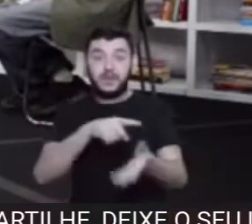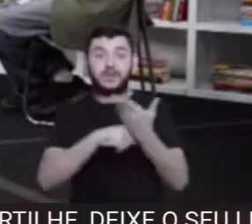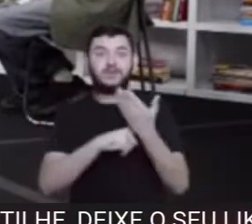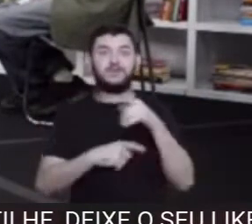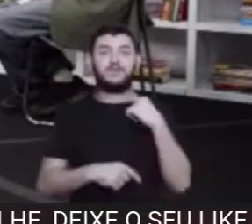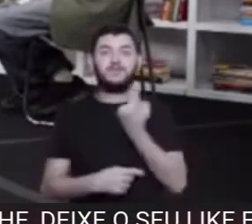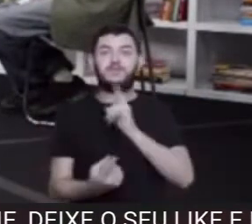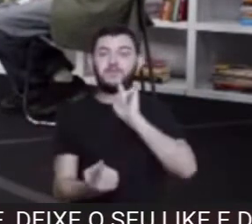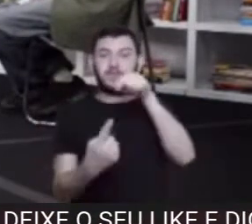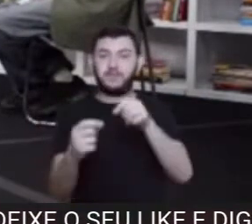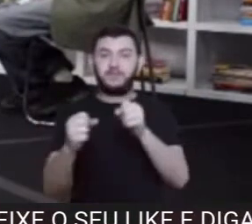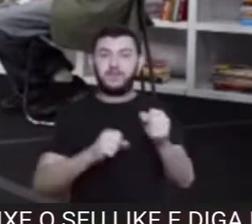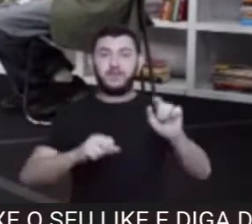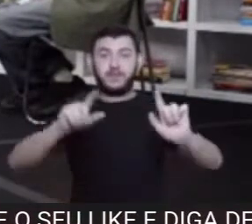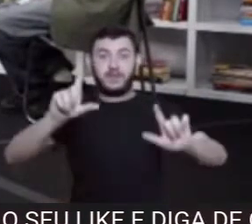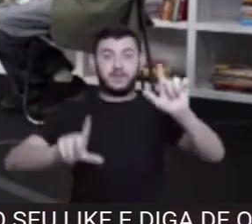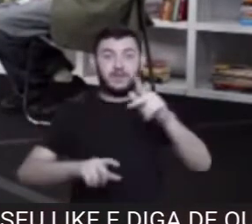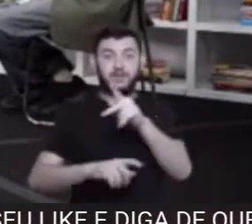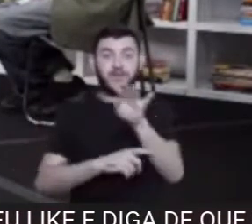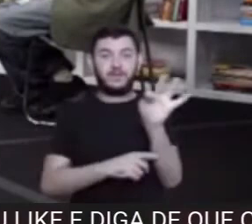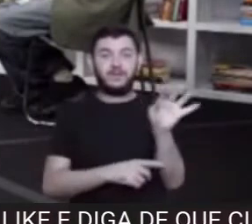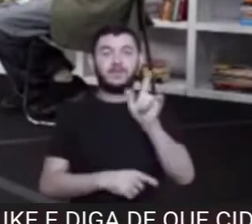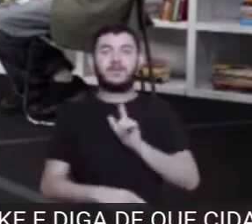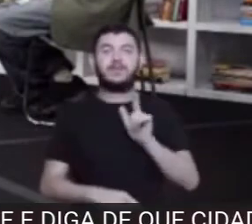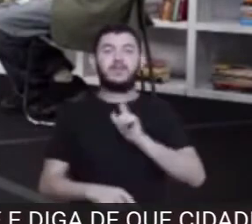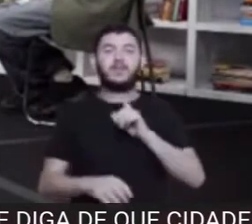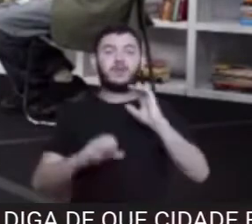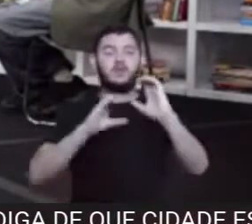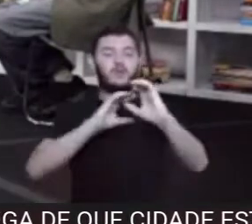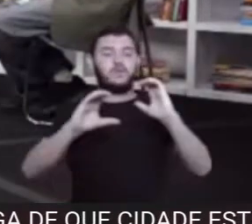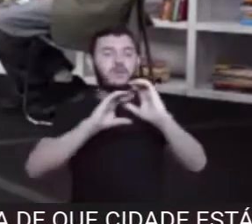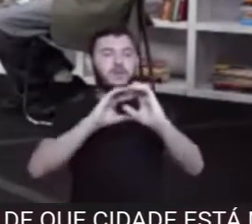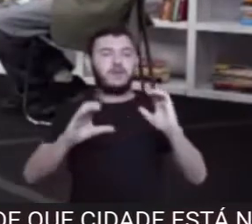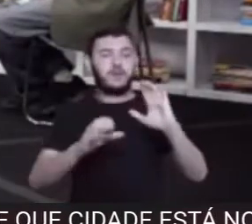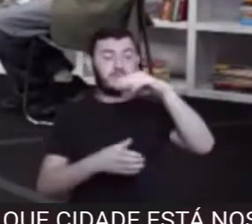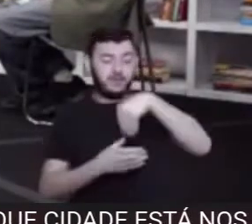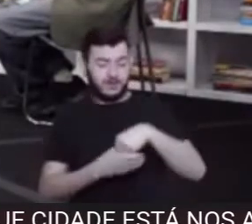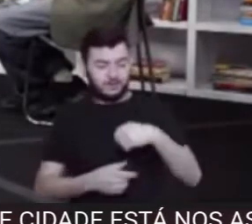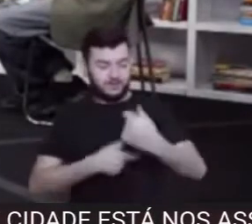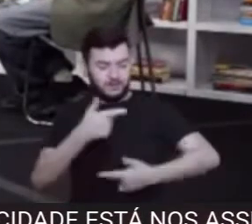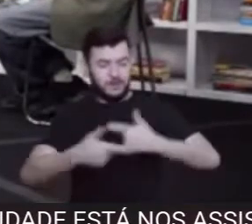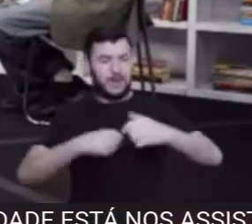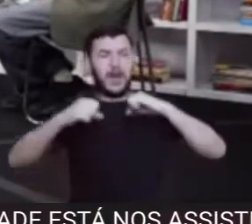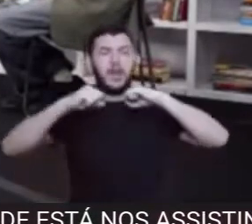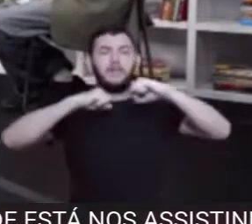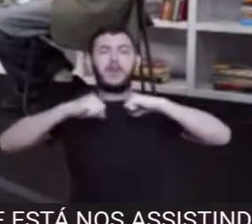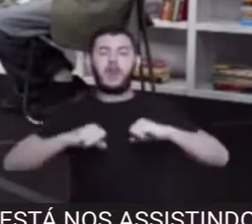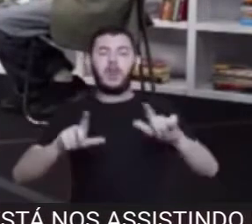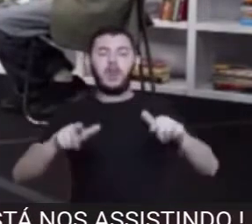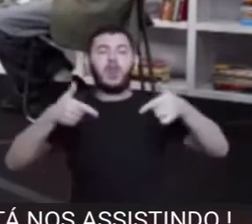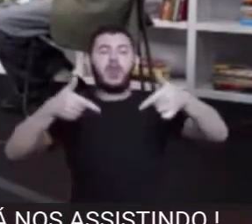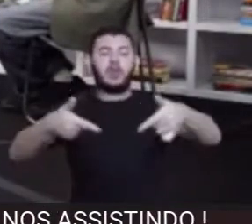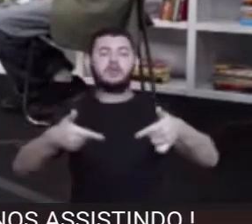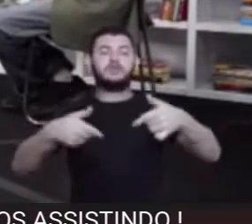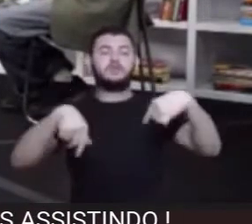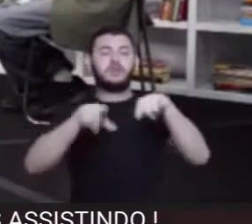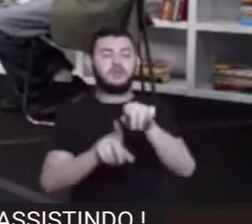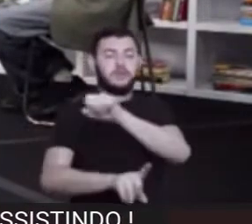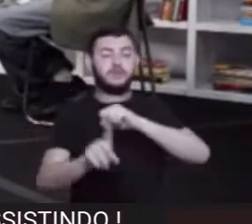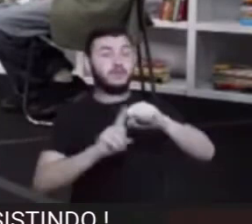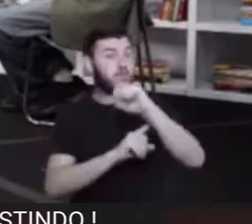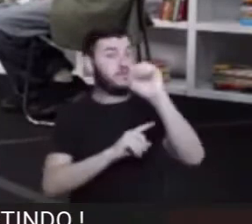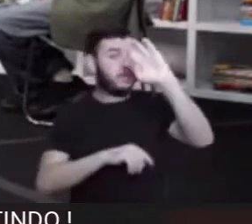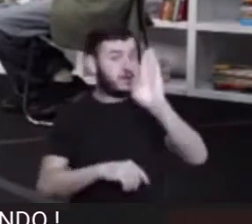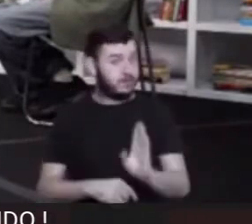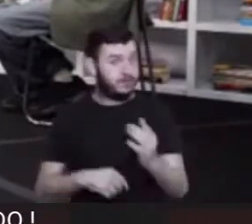esse instrumento de comunicação para a nossa militância e para a sociedade brasileira, levando as nossas propostas, levando